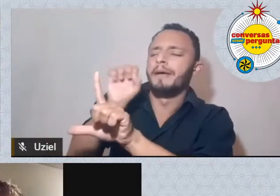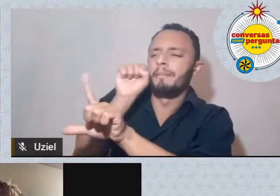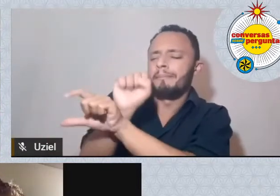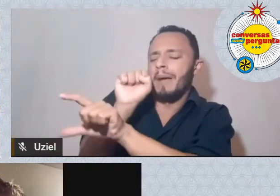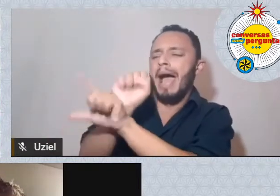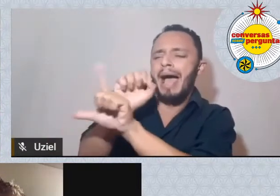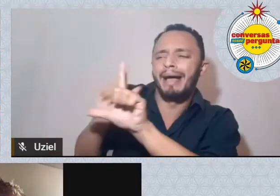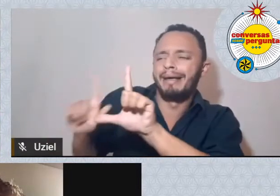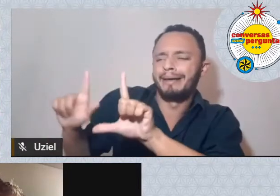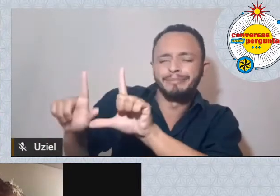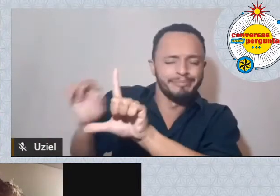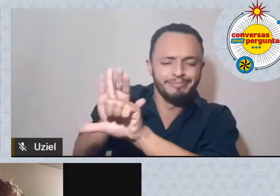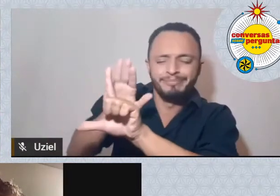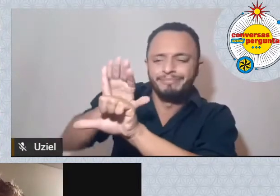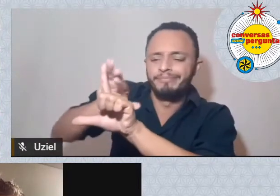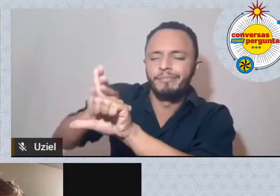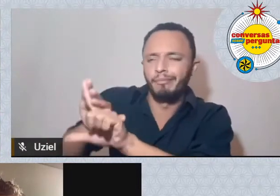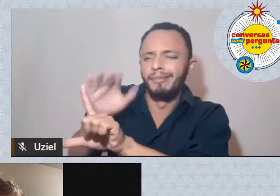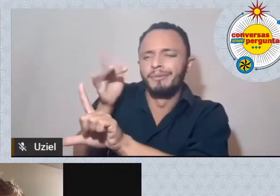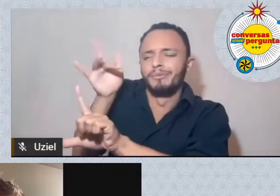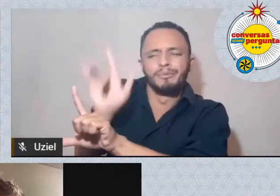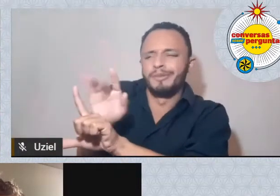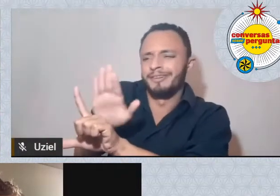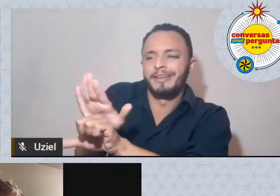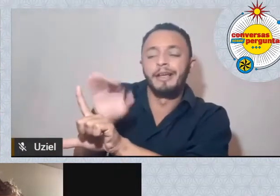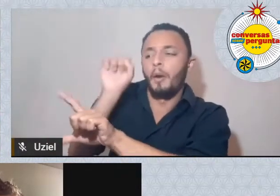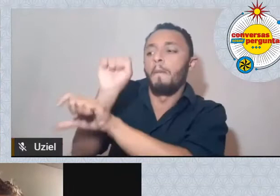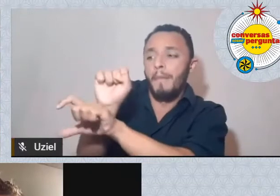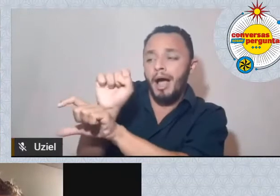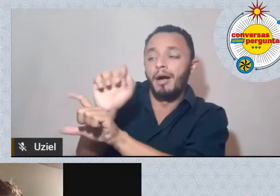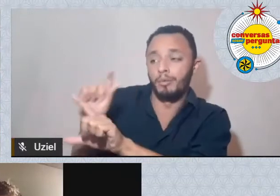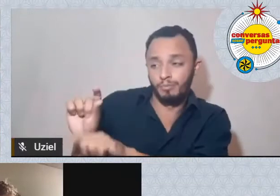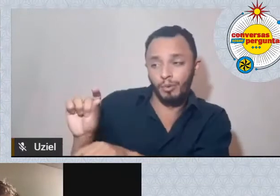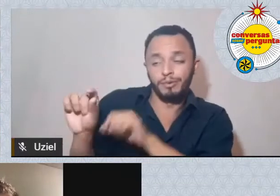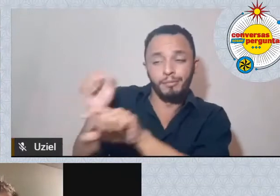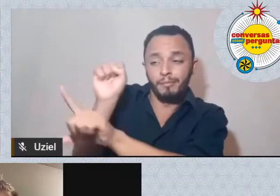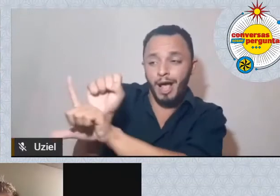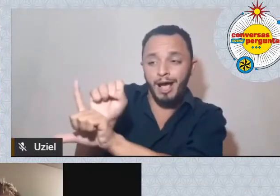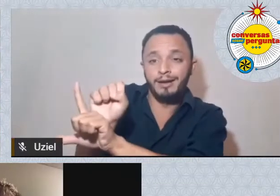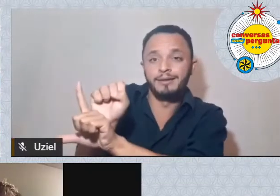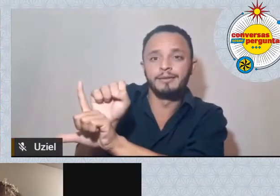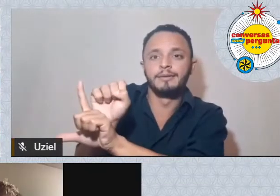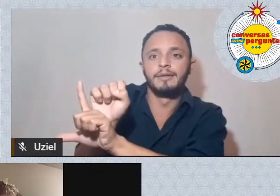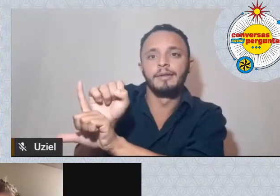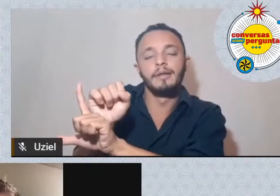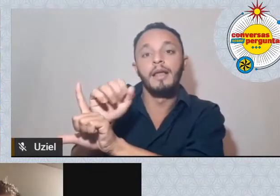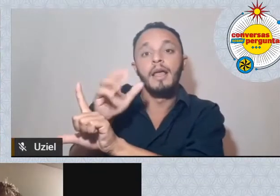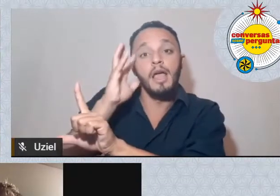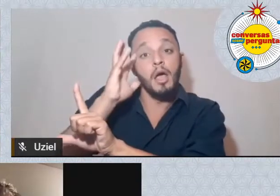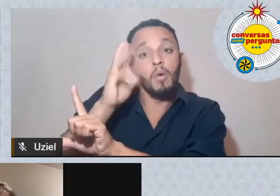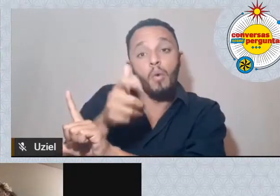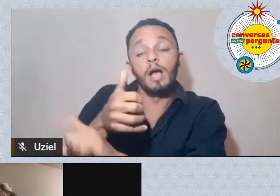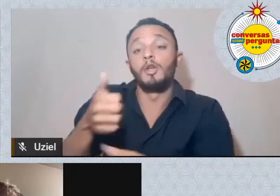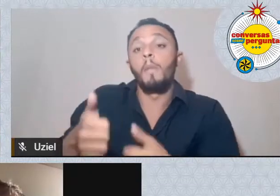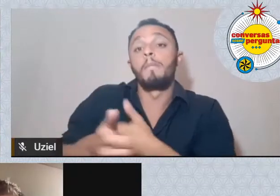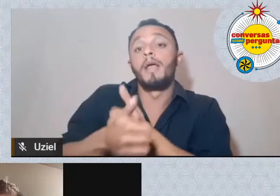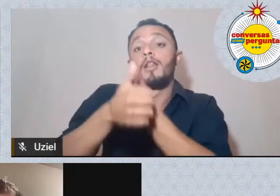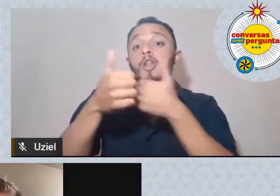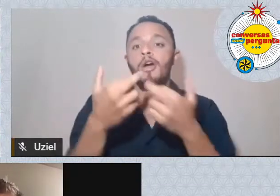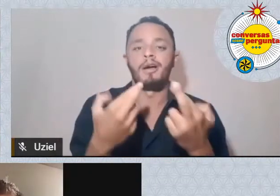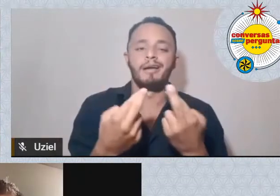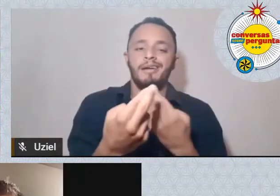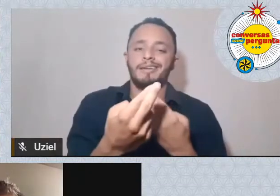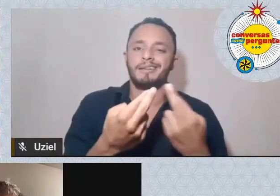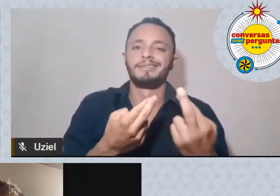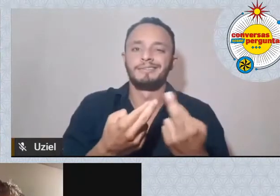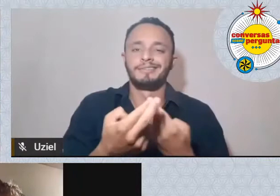né? E acho que nós vamos ter uma relação mais trivializada, mais banalizada, né, com